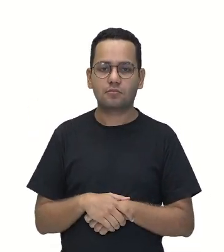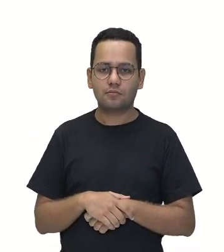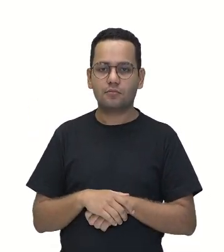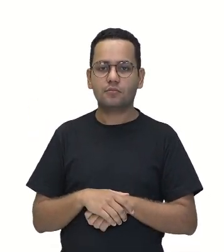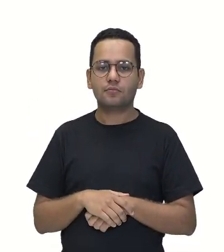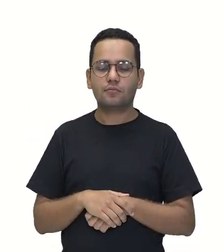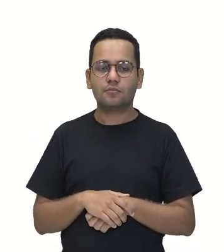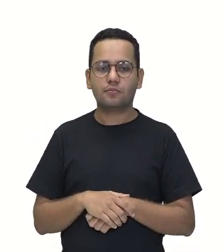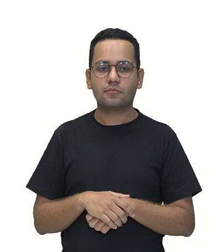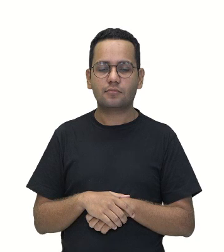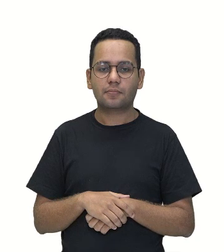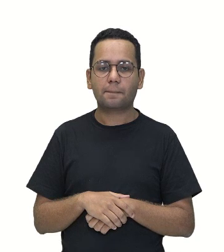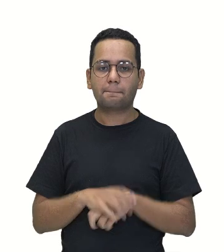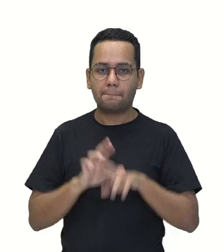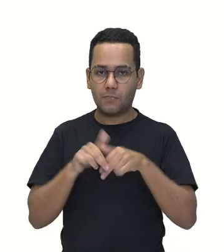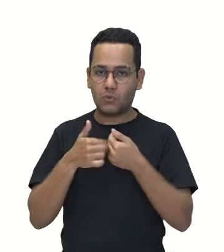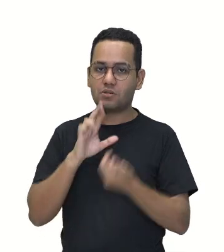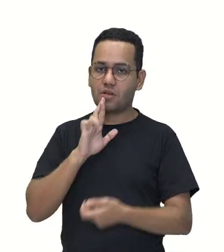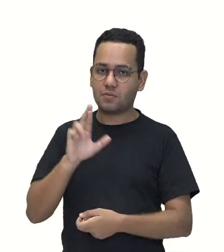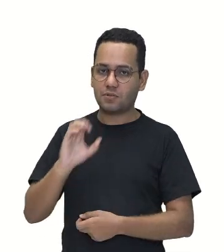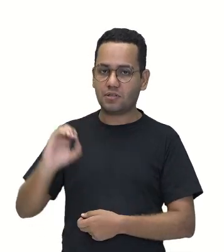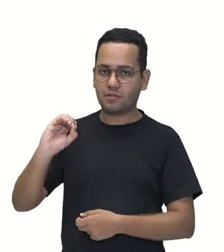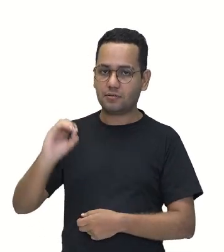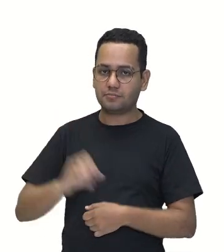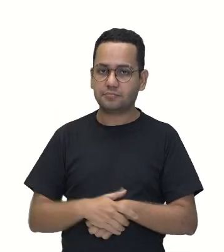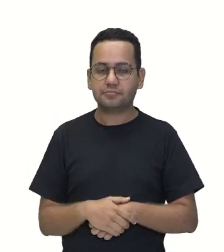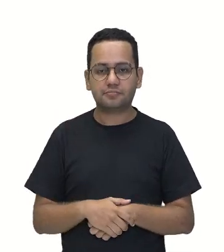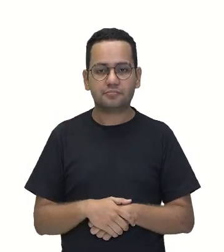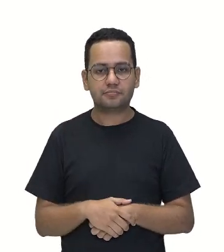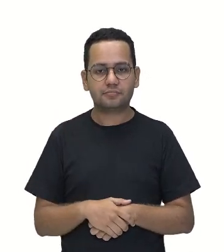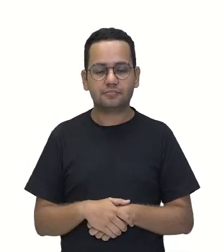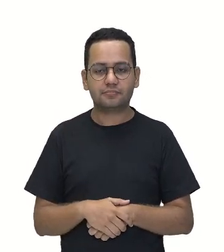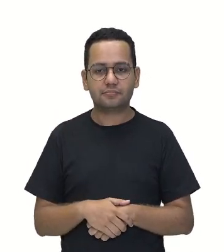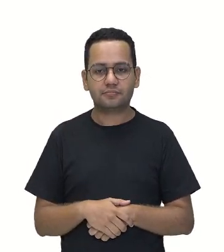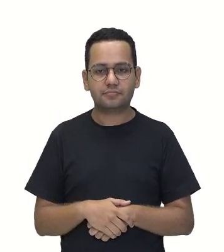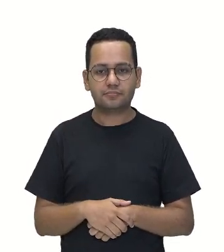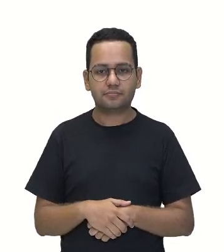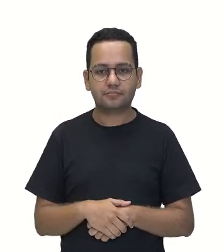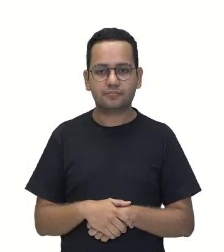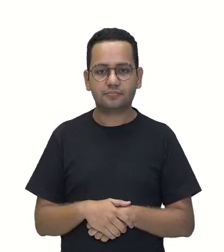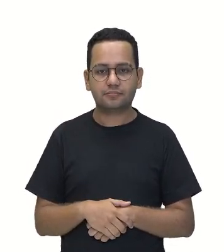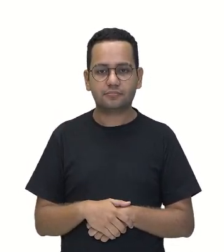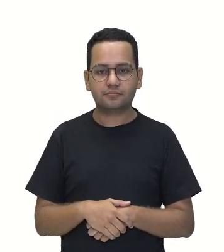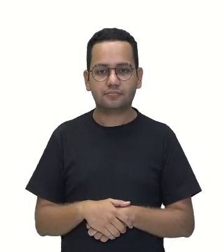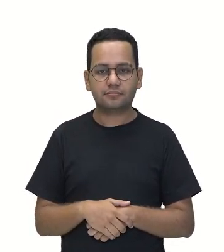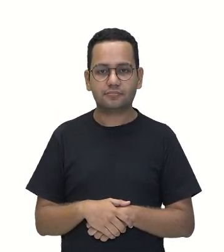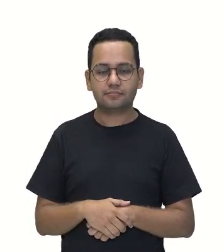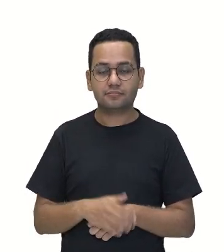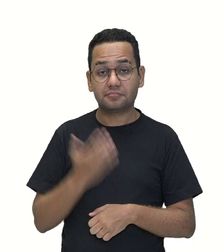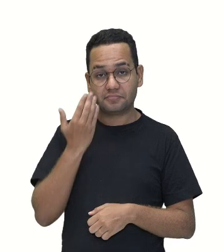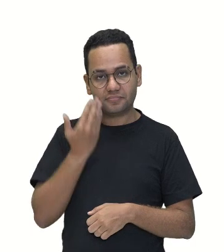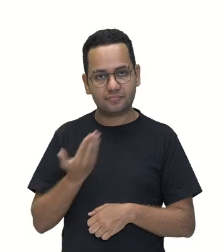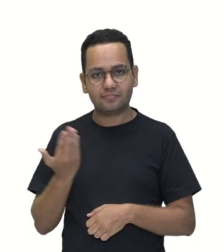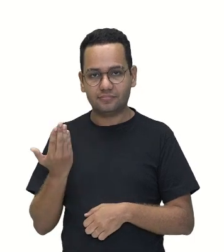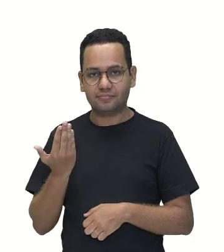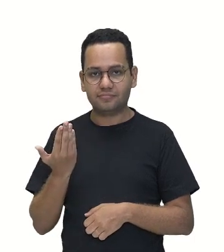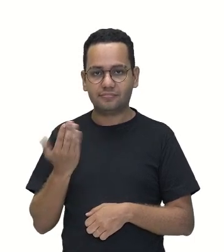aqui é igual a zer tá então aí está a